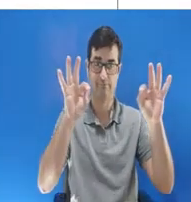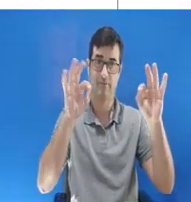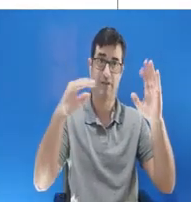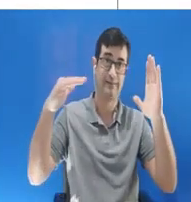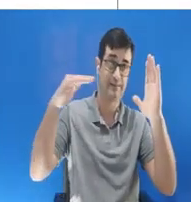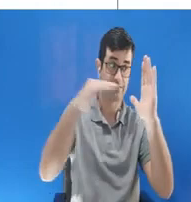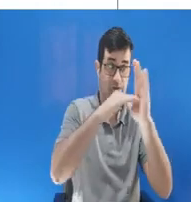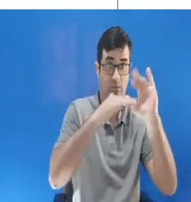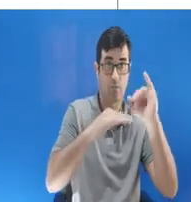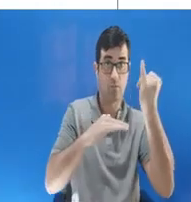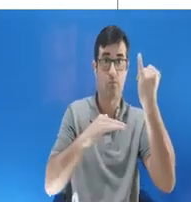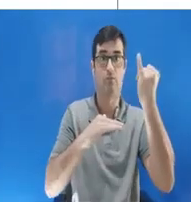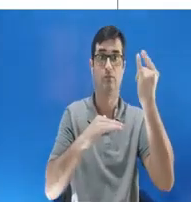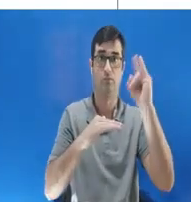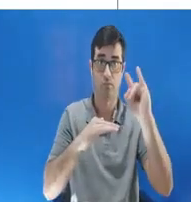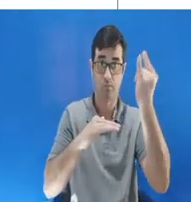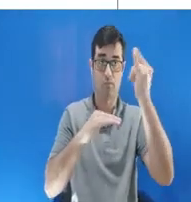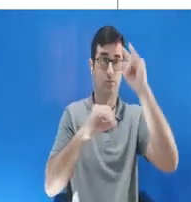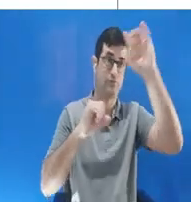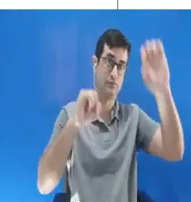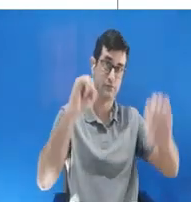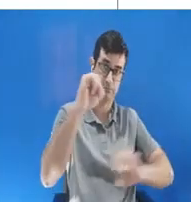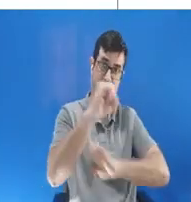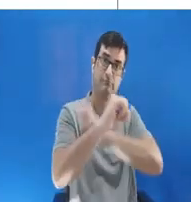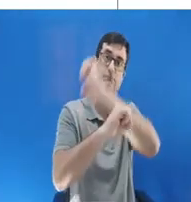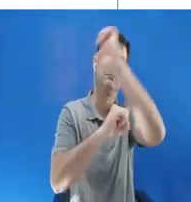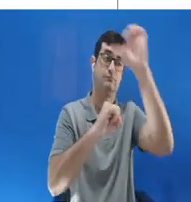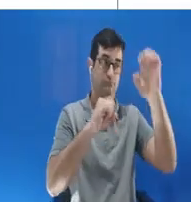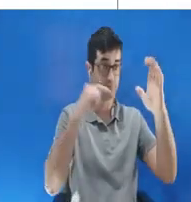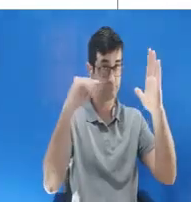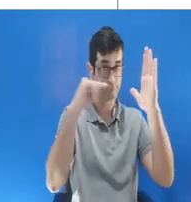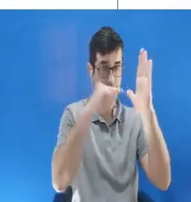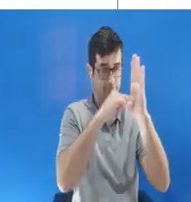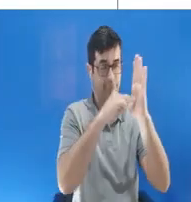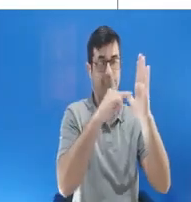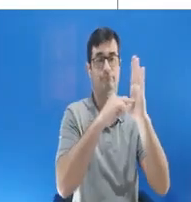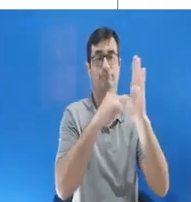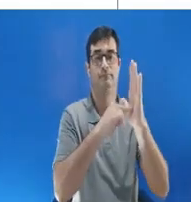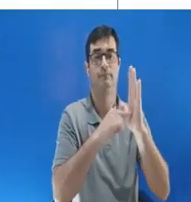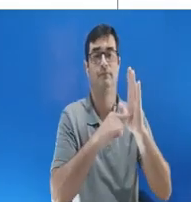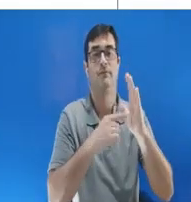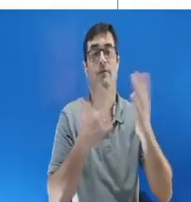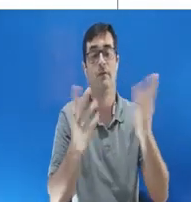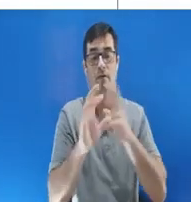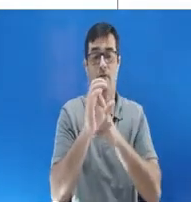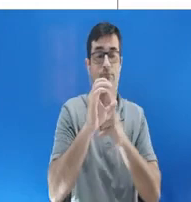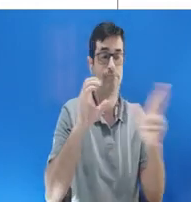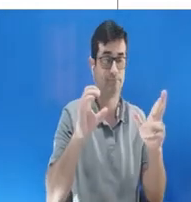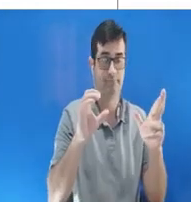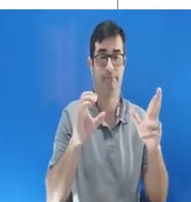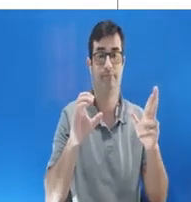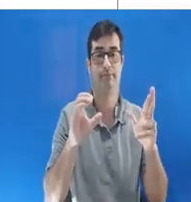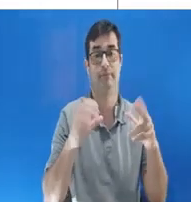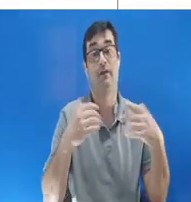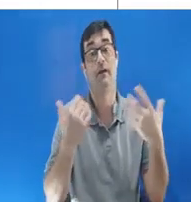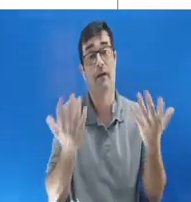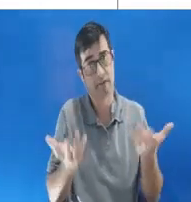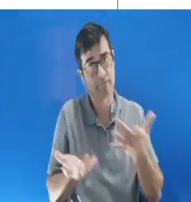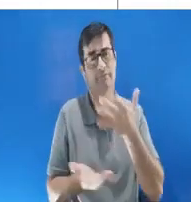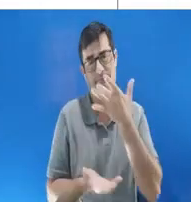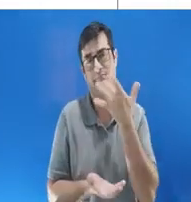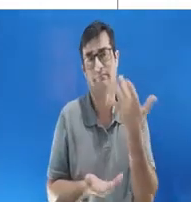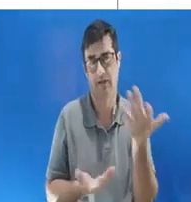a camada que o átomo, a última camada que o átomo contém elétrons. Né? Então, seria